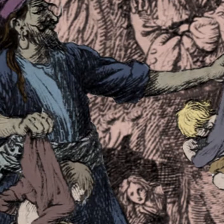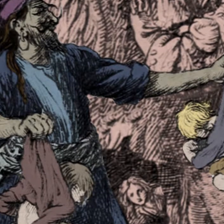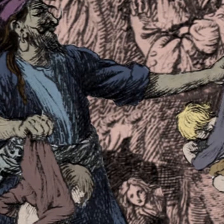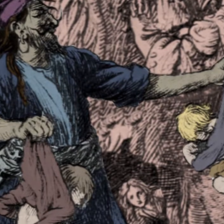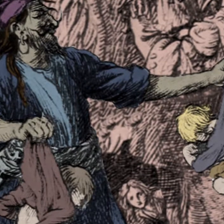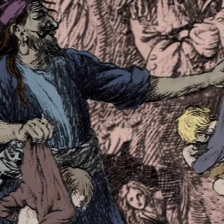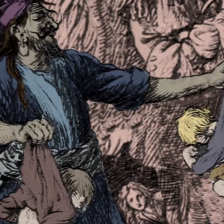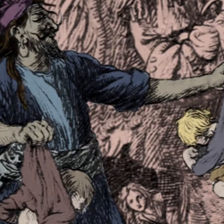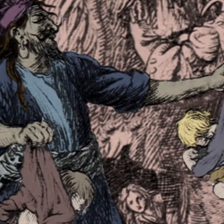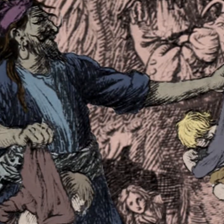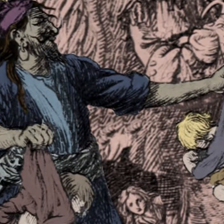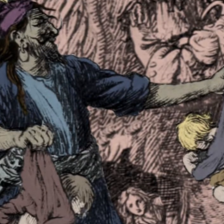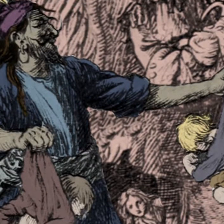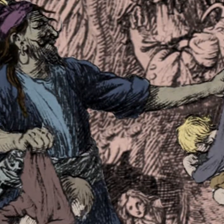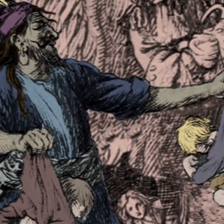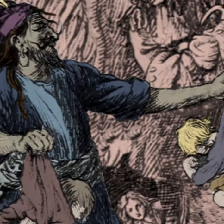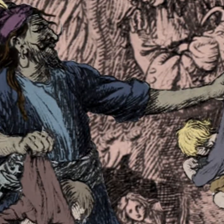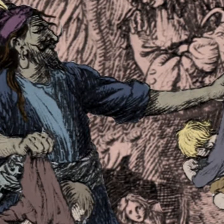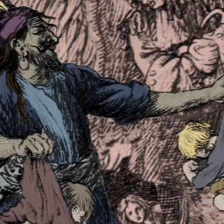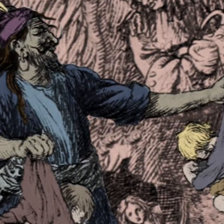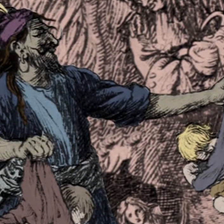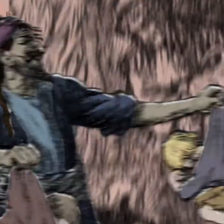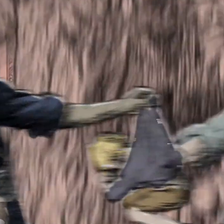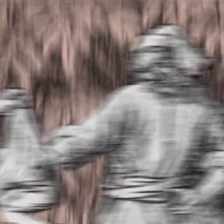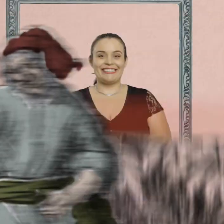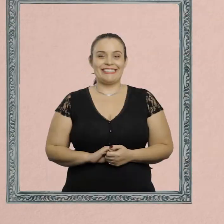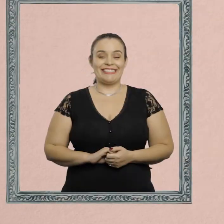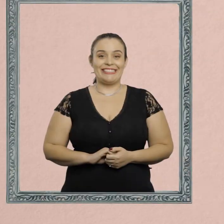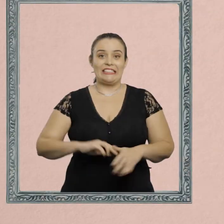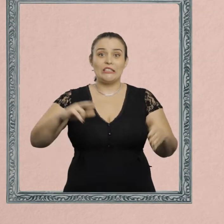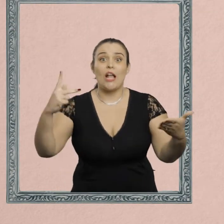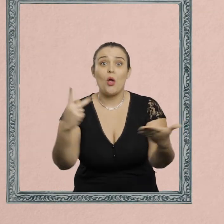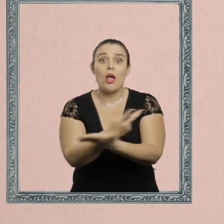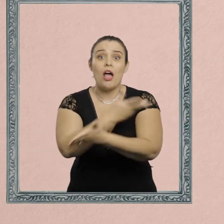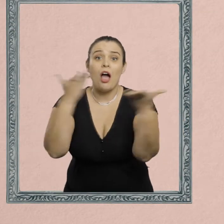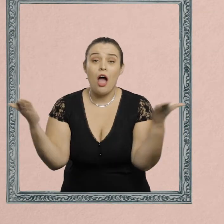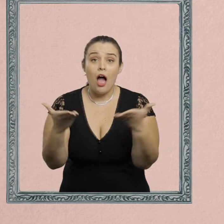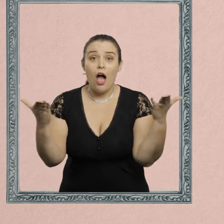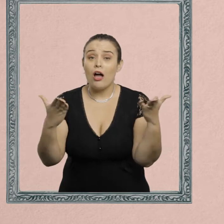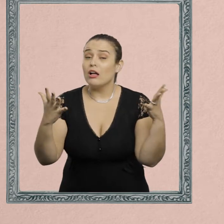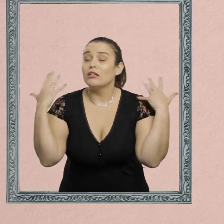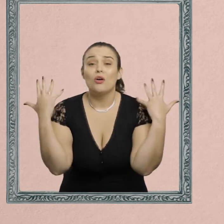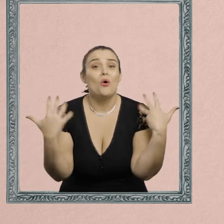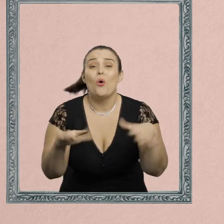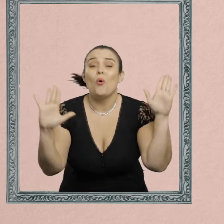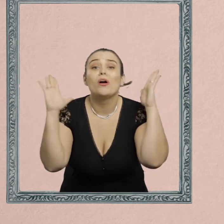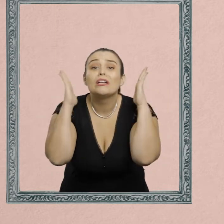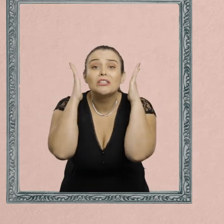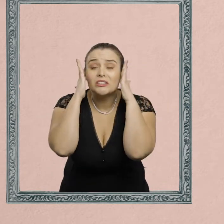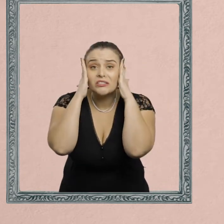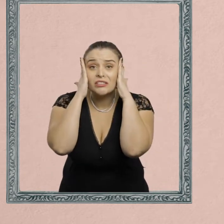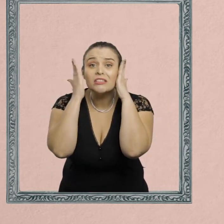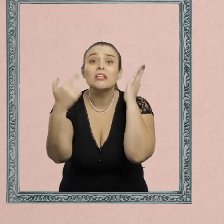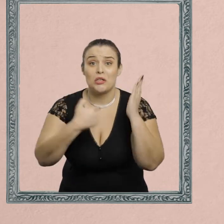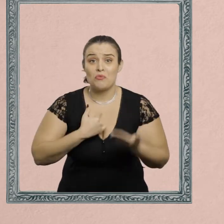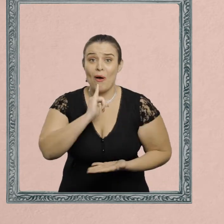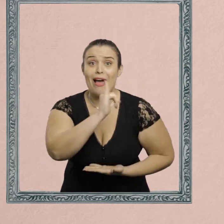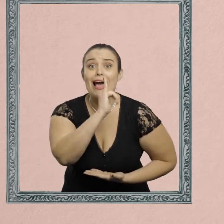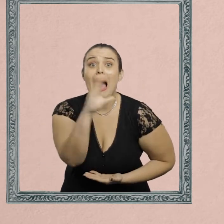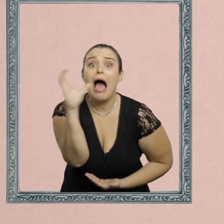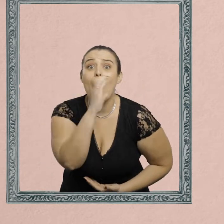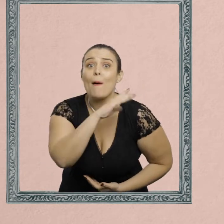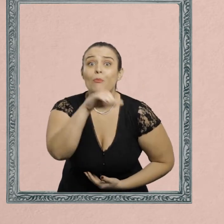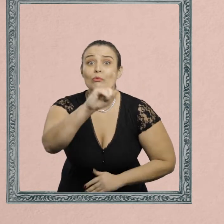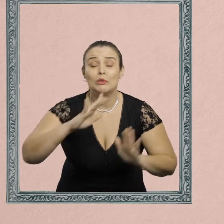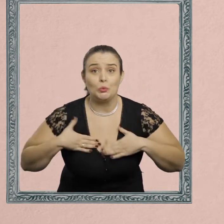Bem lá no fundo, o mar com o barco dos piratas. O que aconteceu nesse momento foi horrível. É